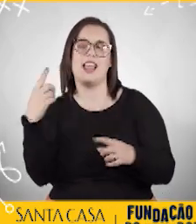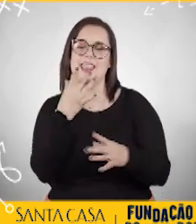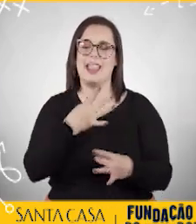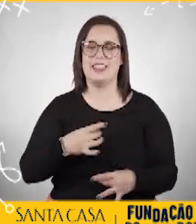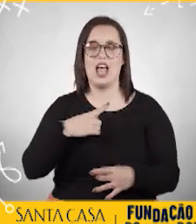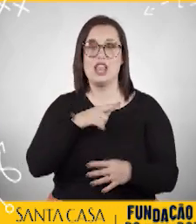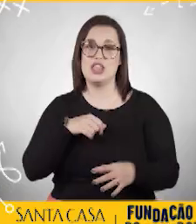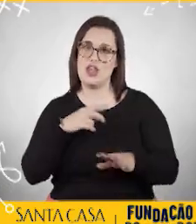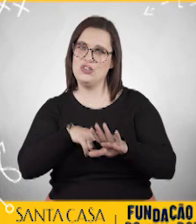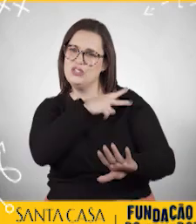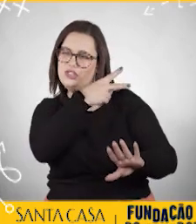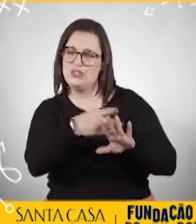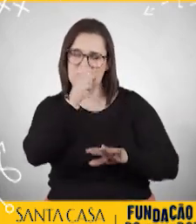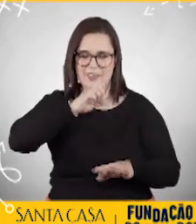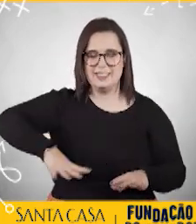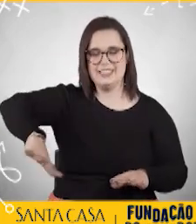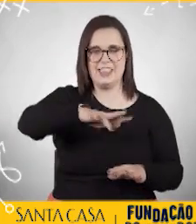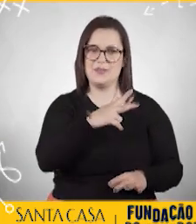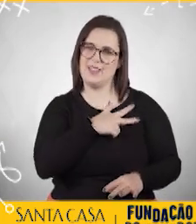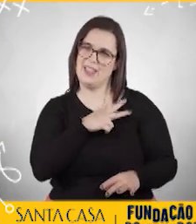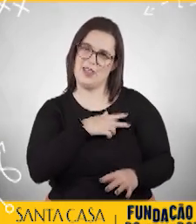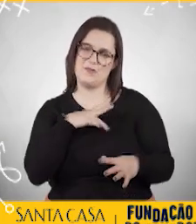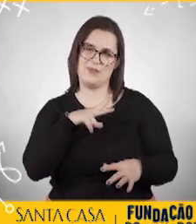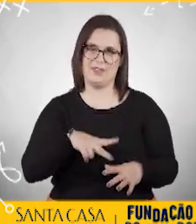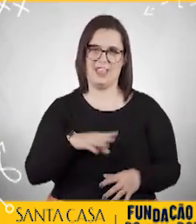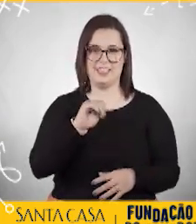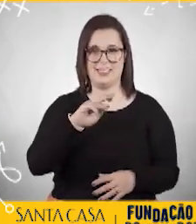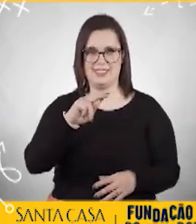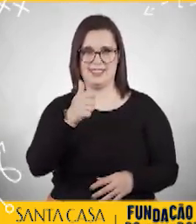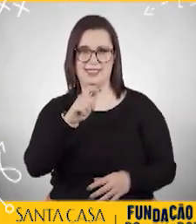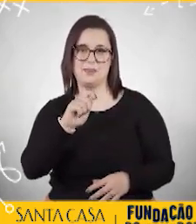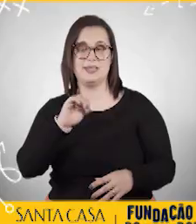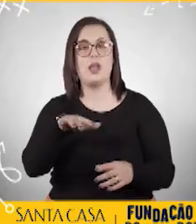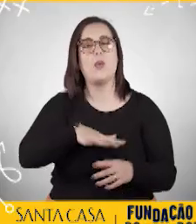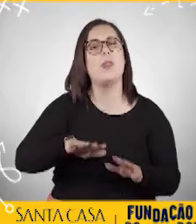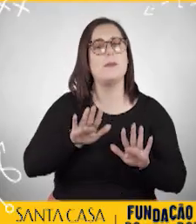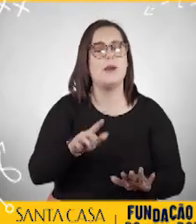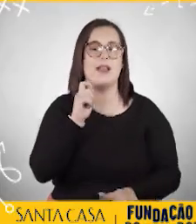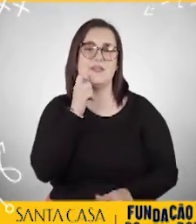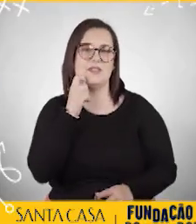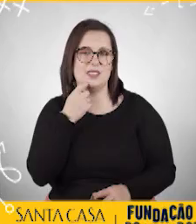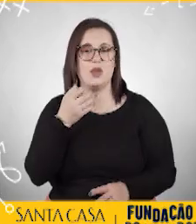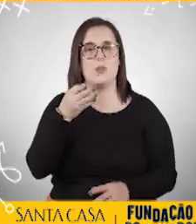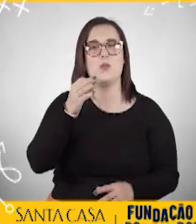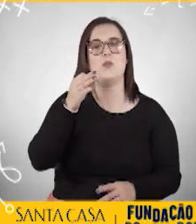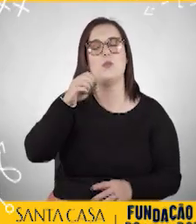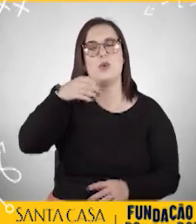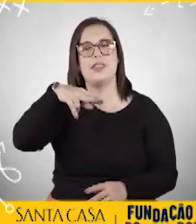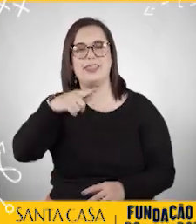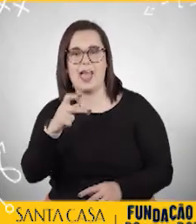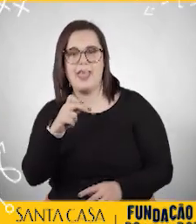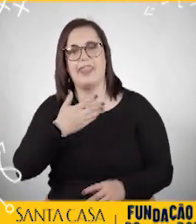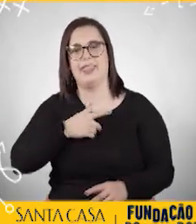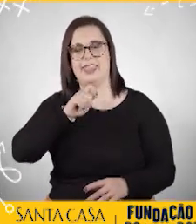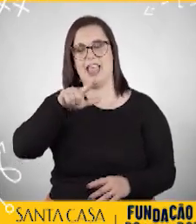contar com emoções em dose dupla pelos campos da Liga Portugal SAB-SEG, com paragens em Viseu e Ponta Delgada,